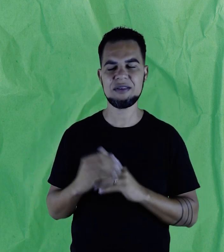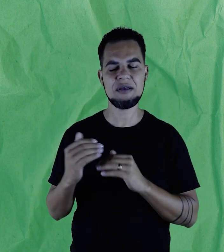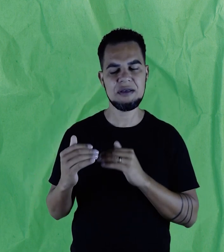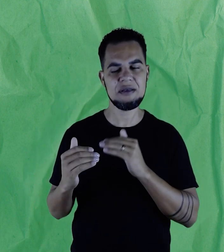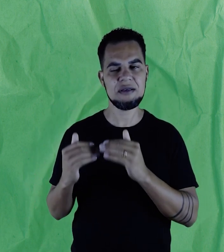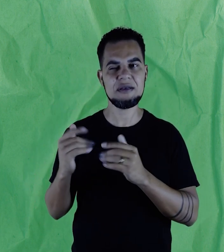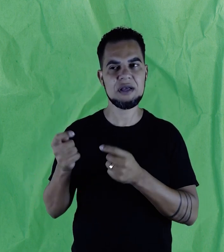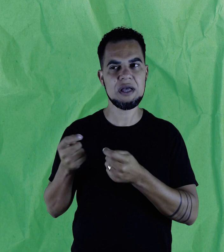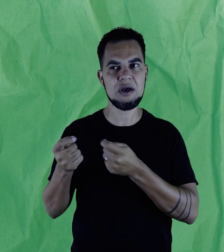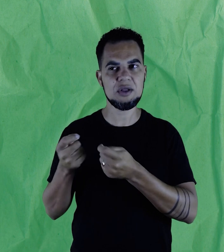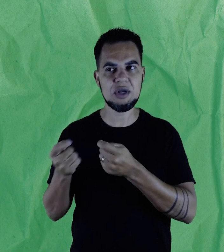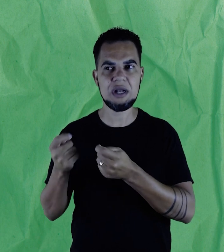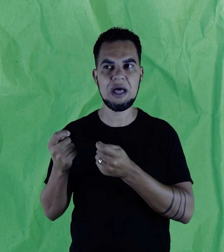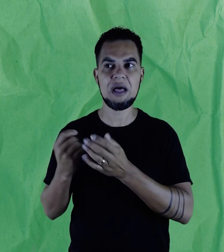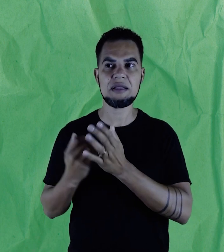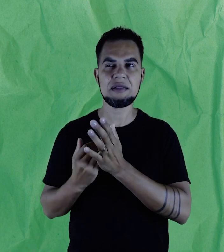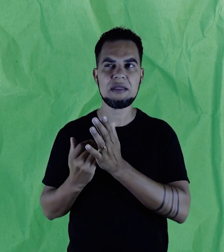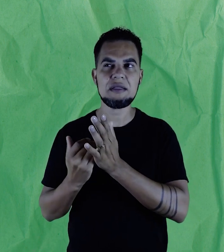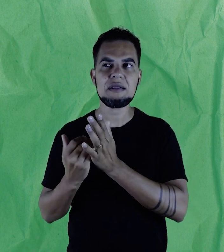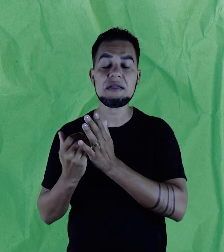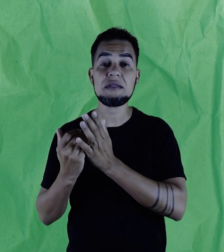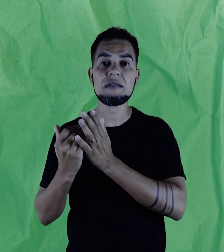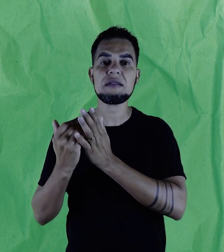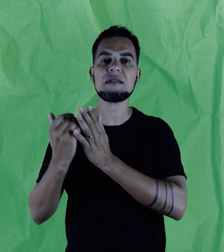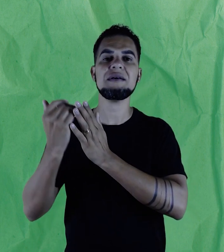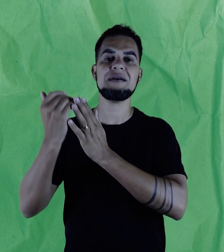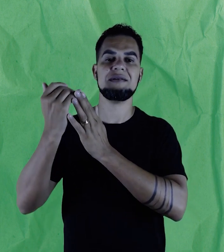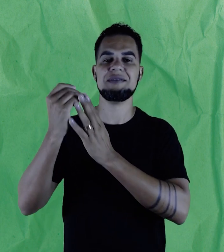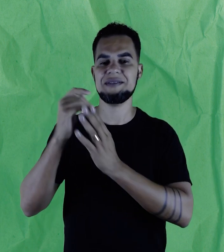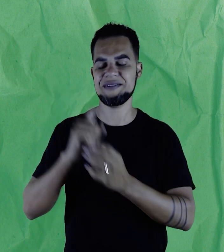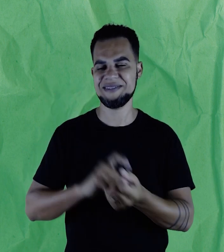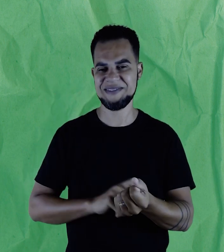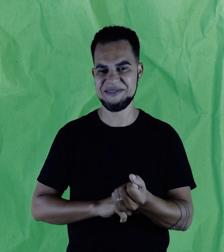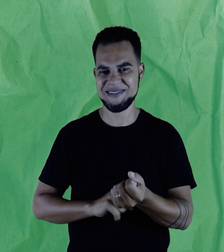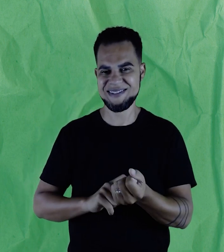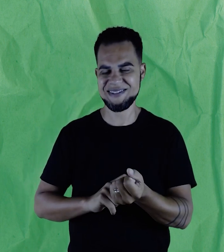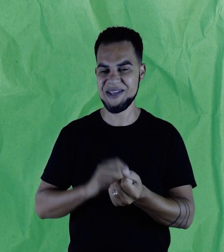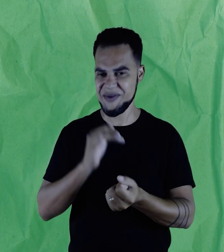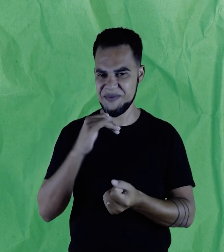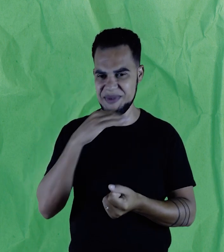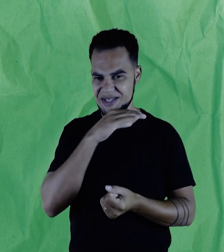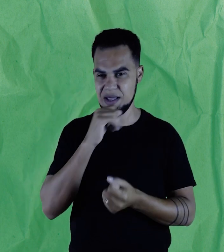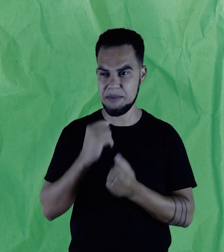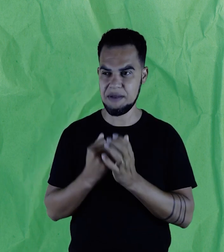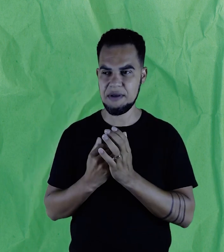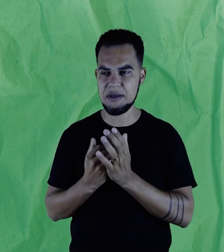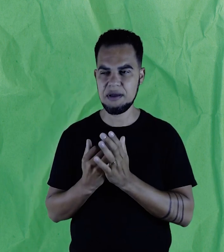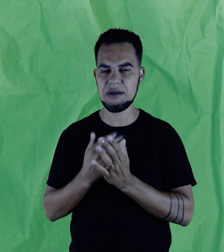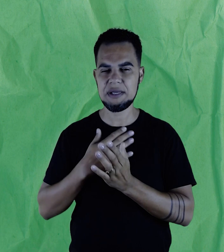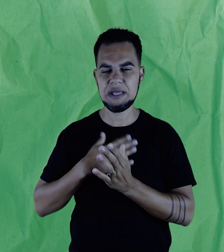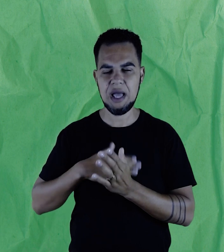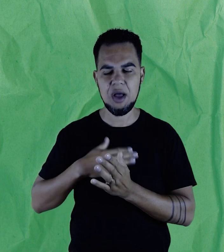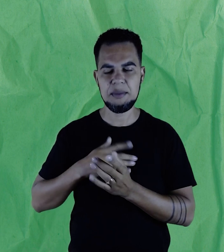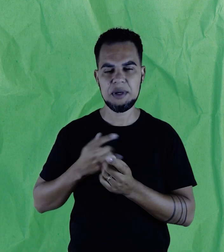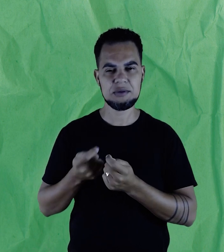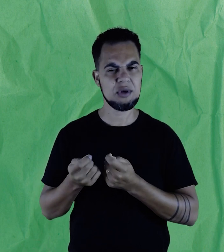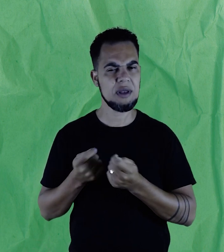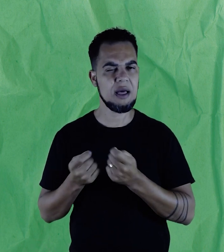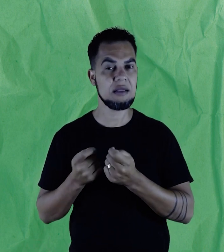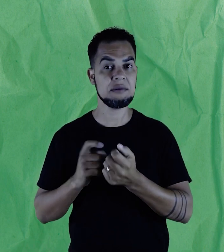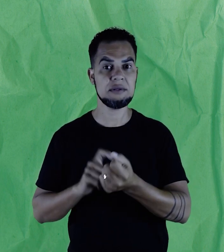controlada, até o ponto de total nervosismo. Então, tá escalando, ó. Vai crescendo a coisa, calma, controlada,